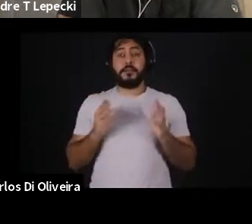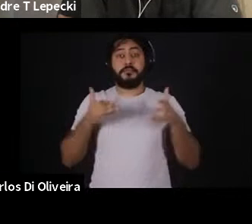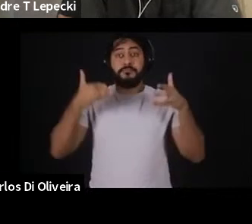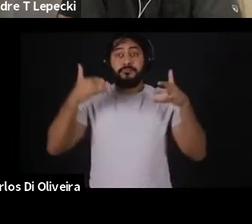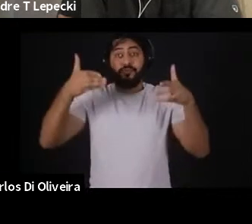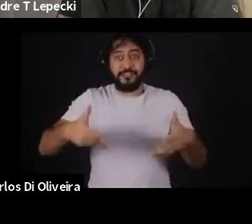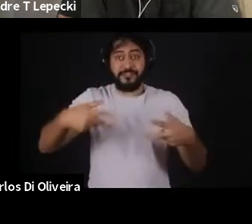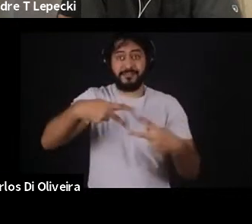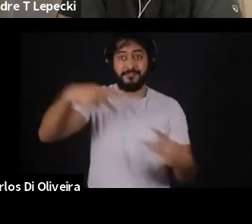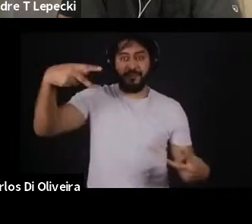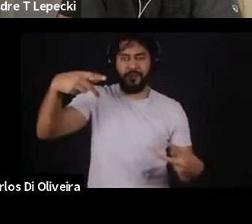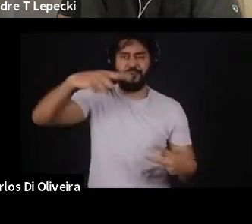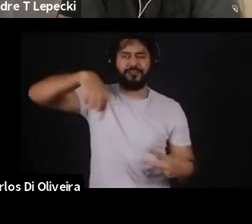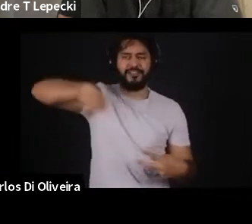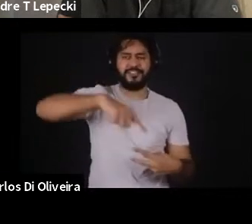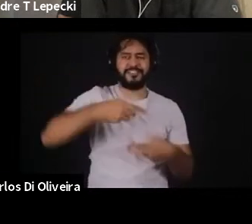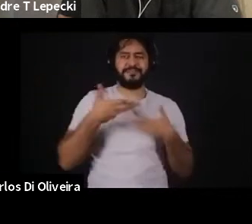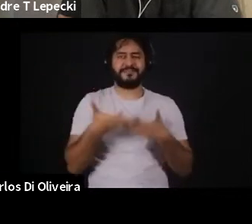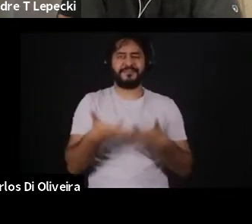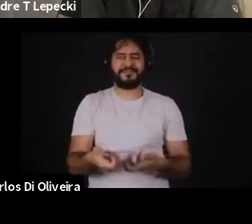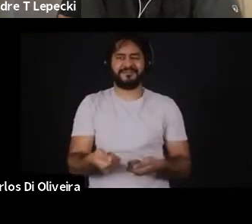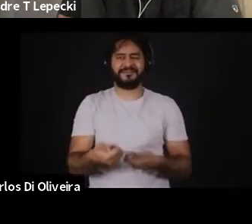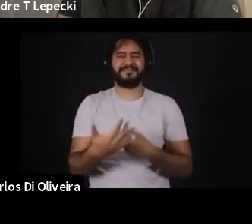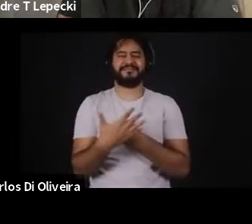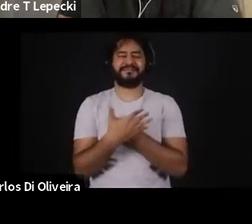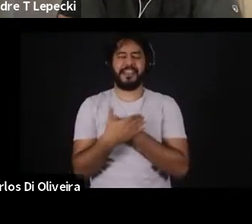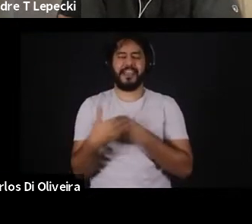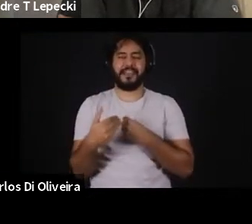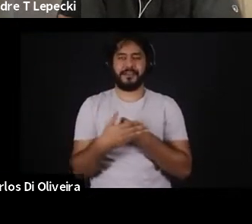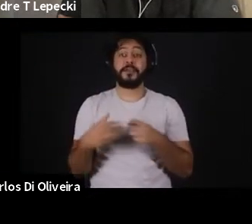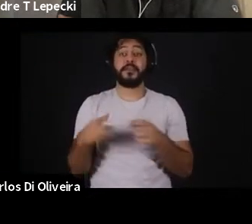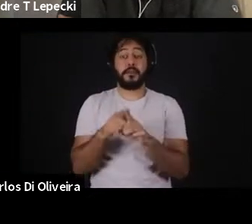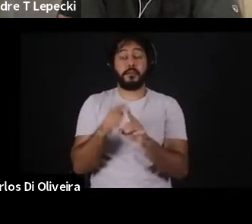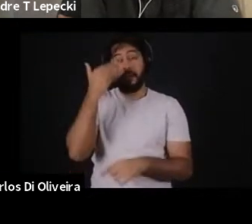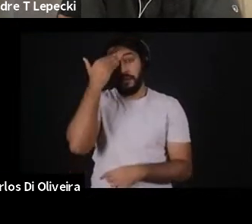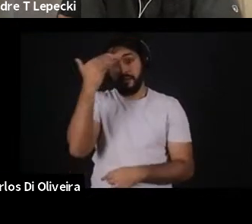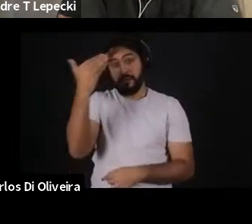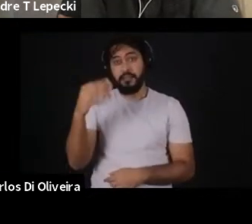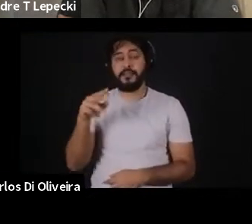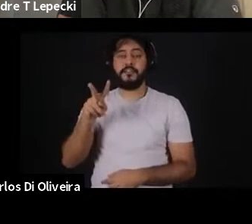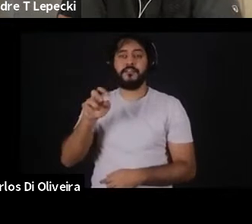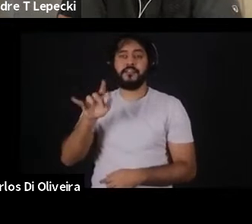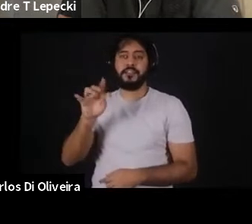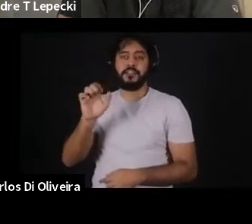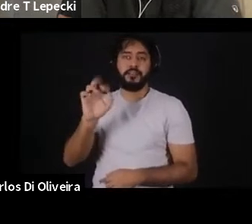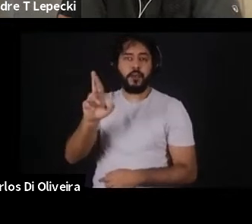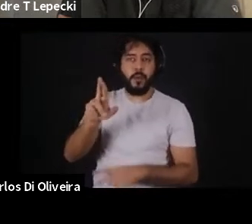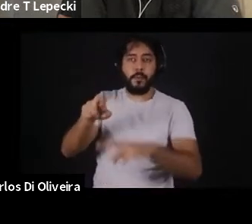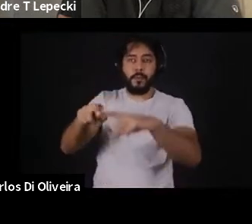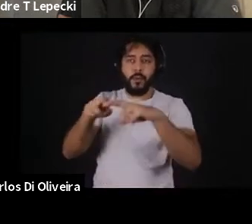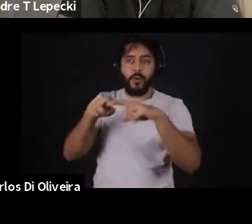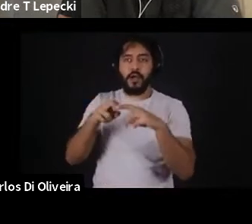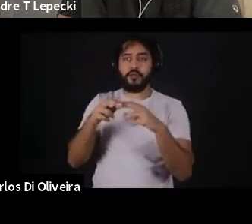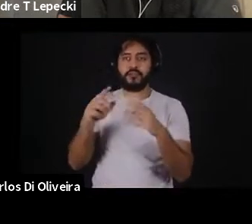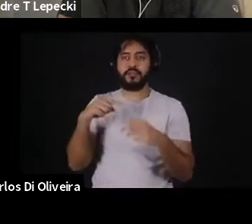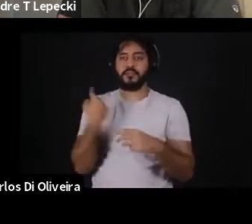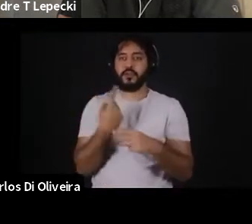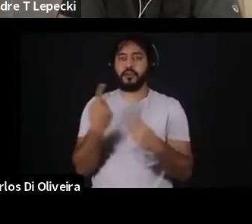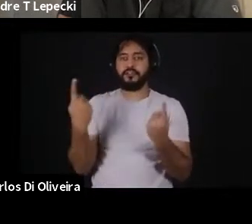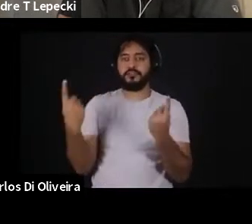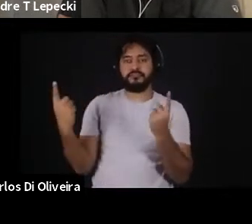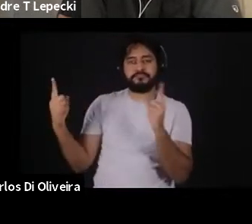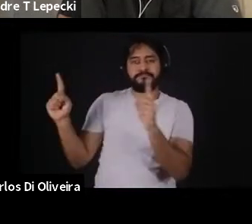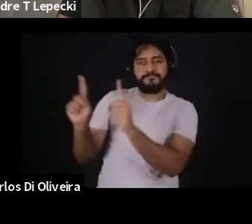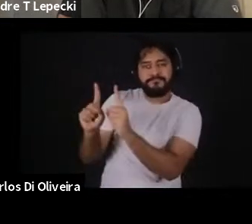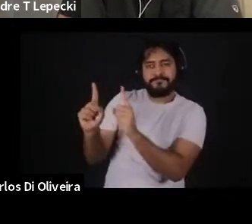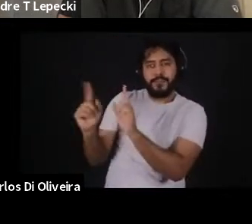vocês. Queria agradecer ao Vitor novamente por ter colocado a gente junto com outros artistas que também